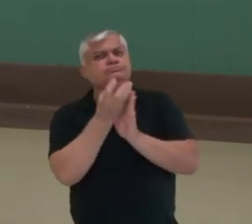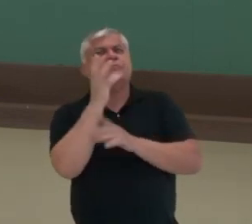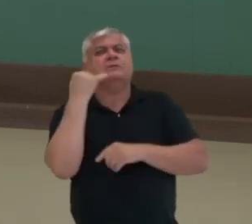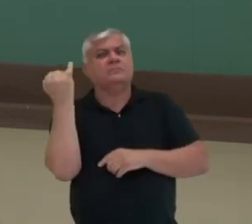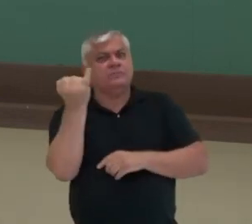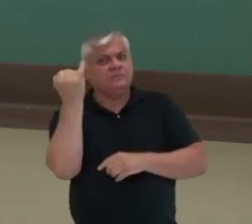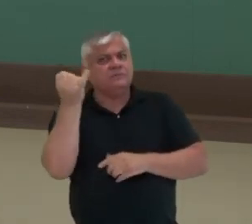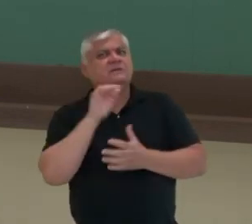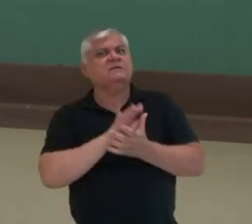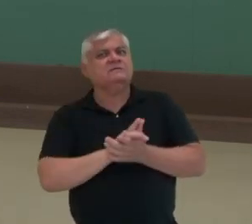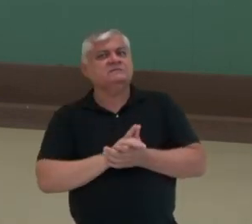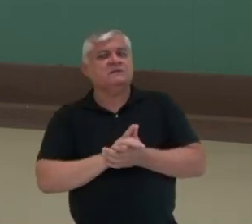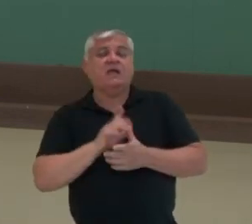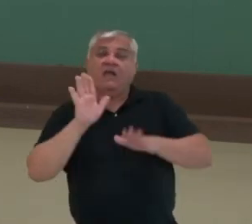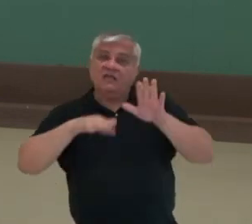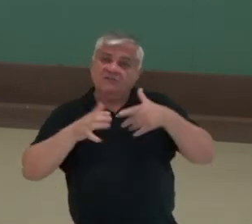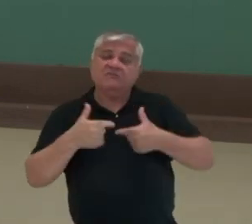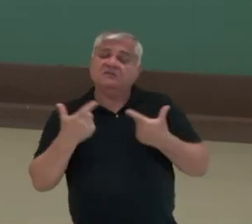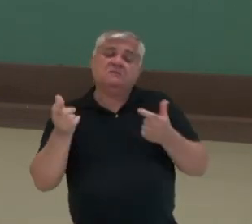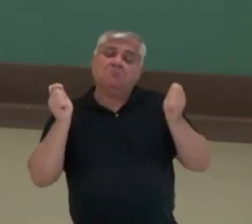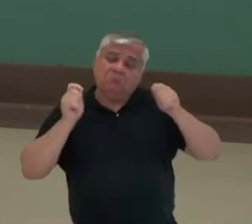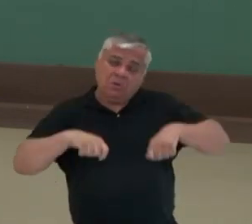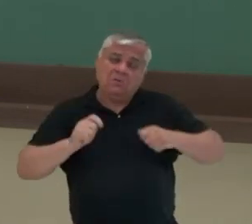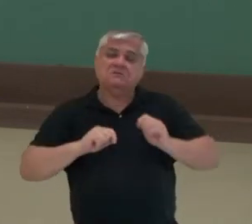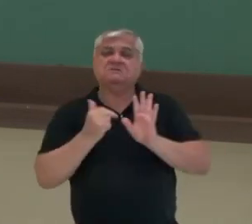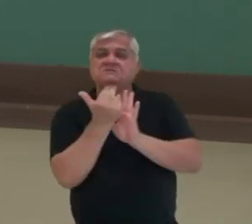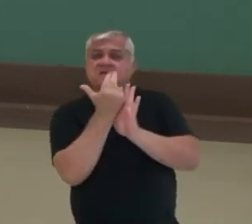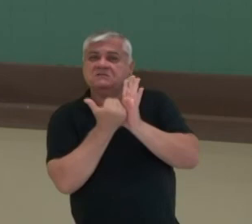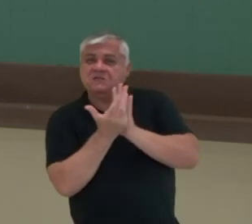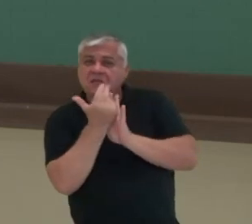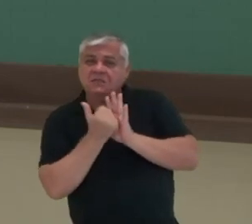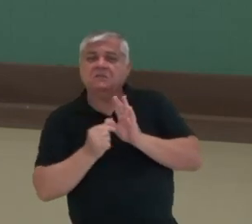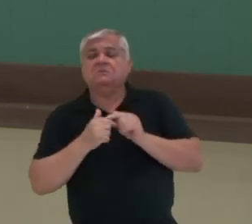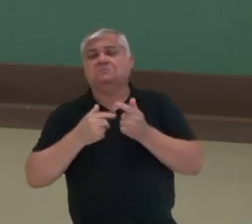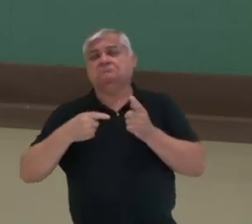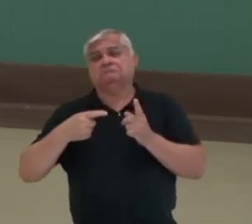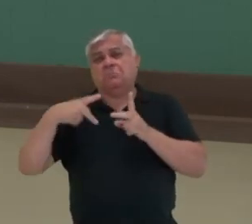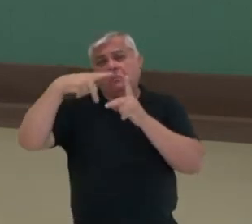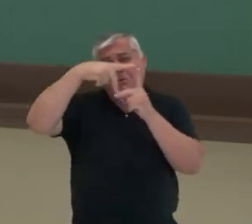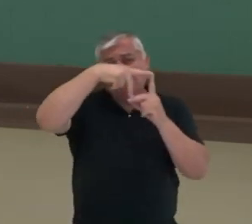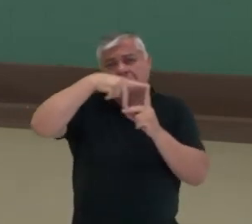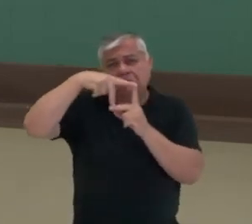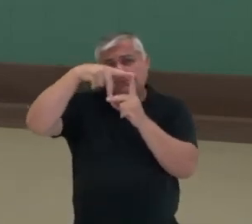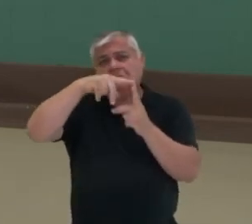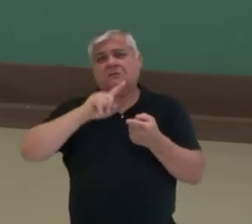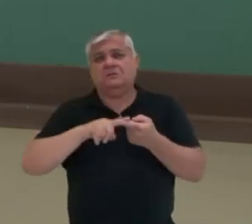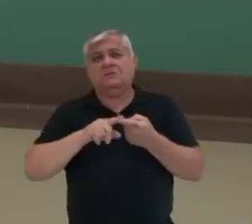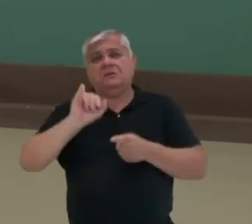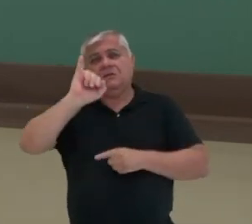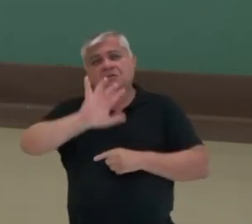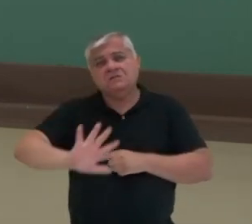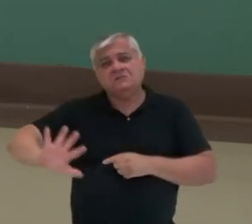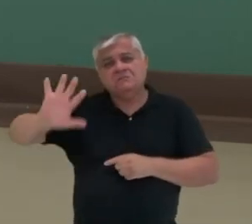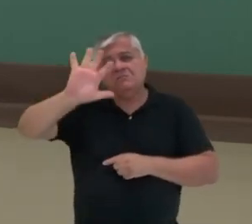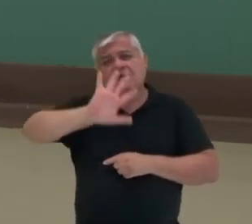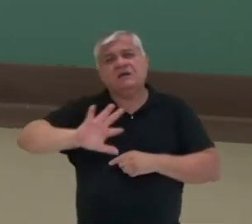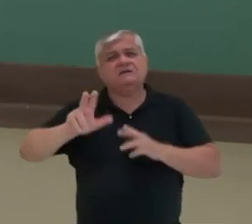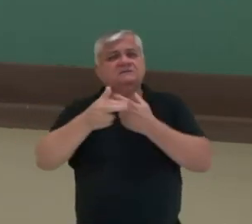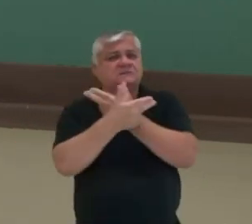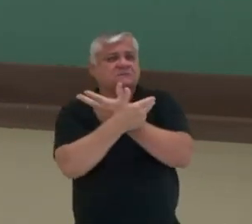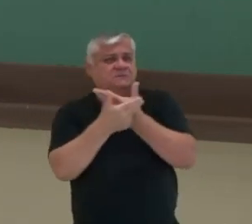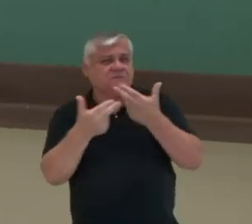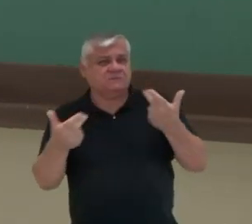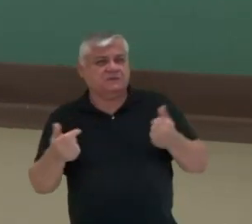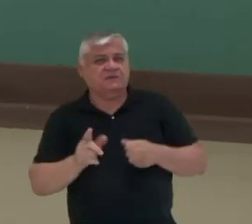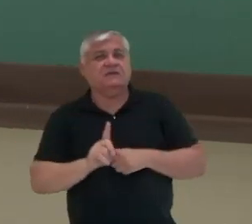o quê? Em forma de cartoon, em forma do quê? De quadrinhos, em forma de imagens, tão somente. Então aqui eu